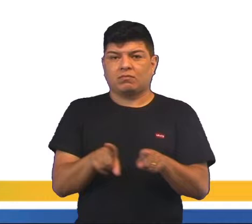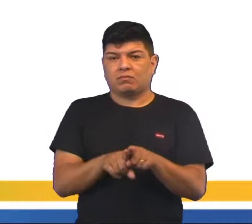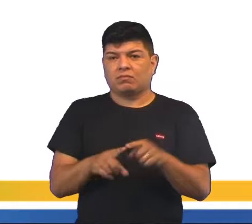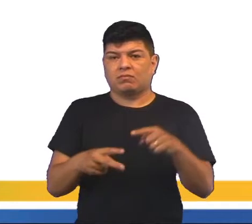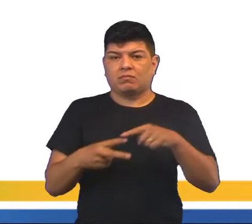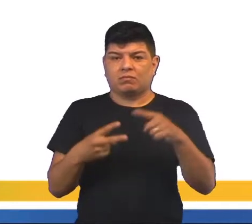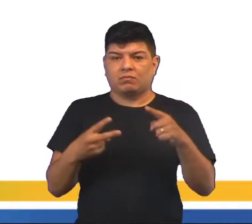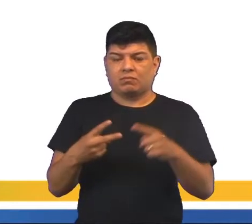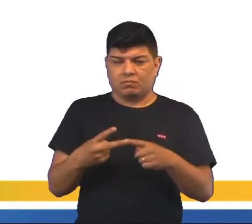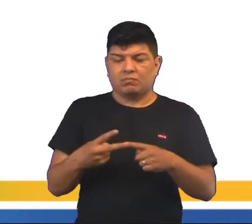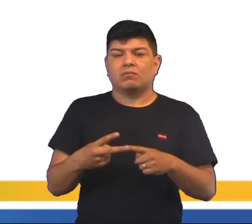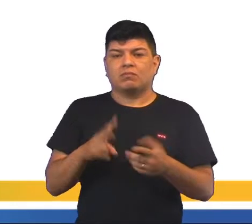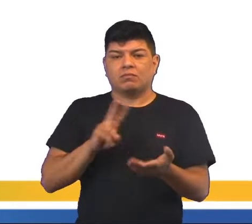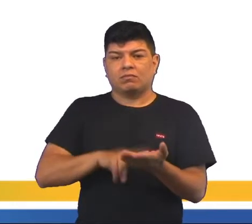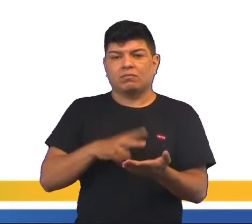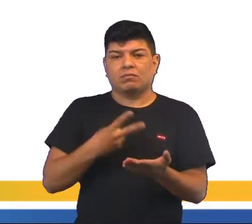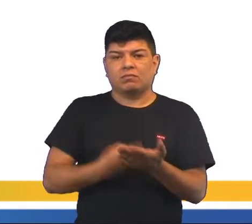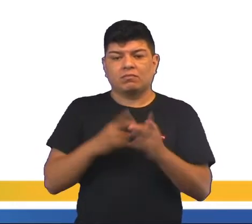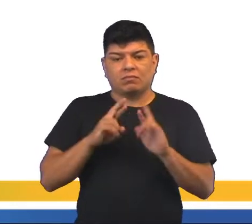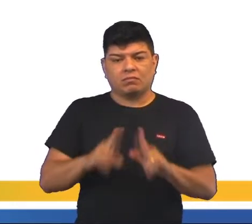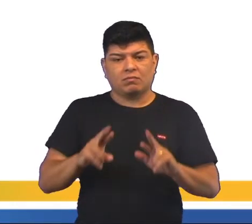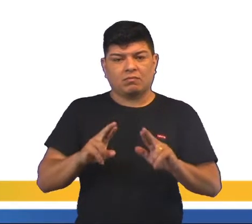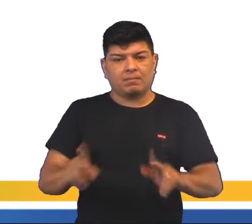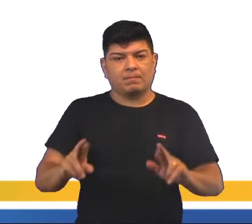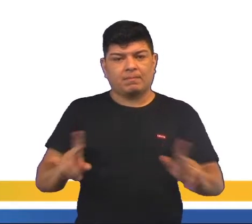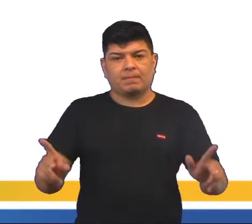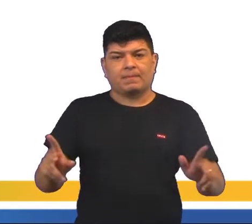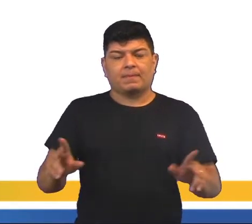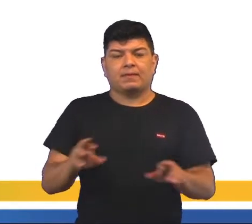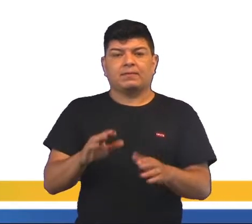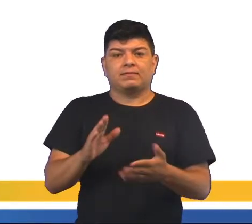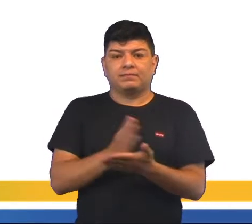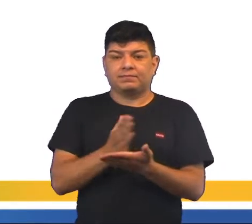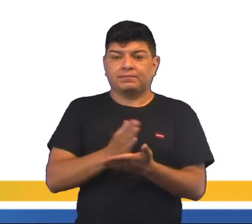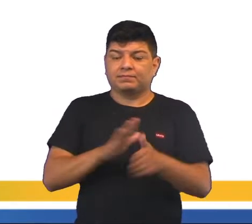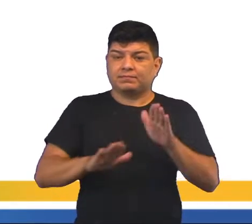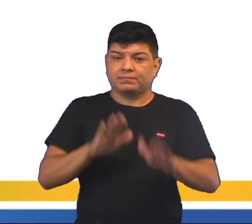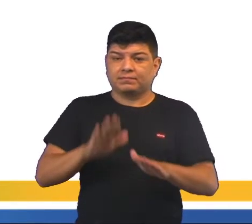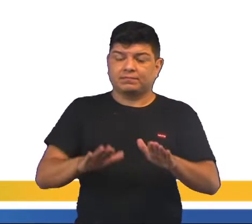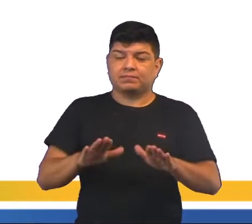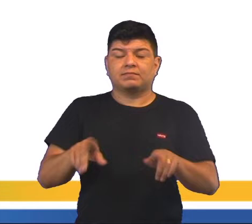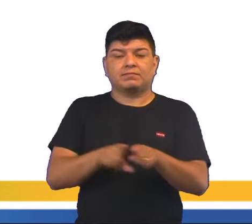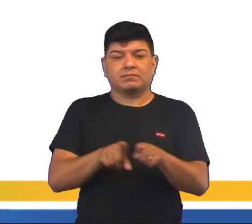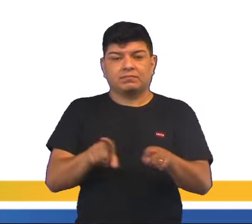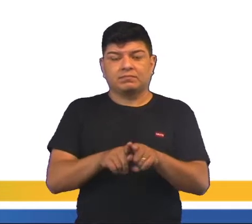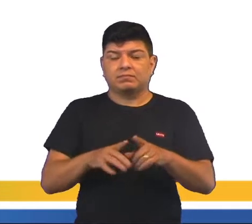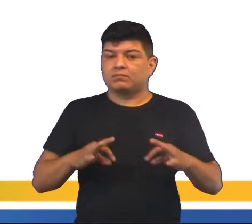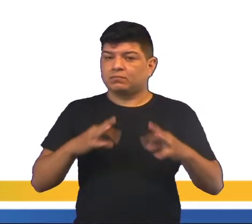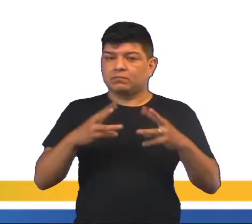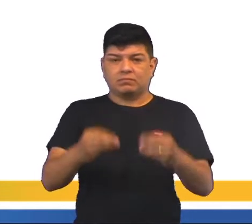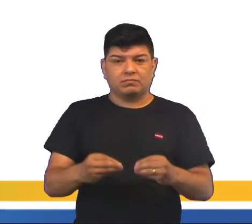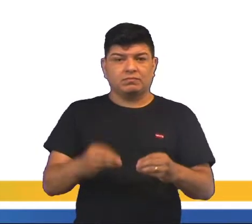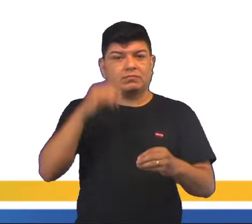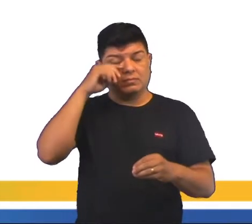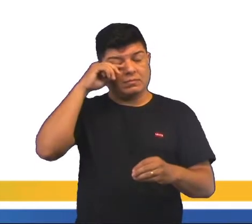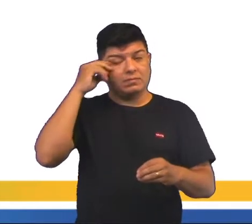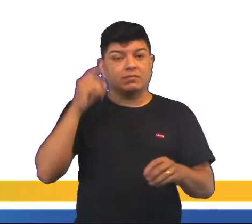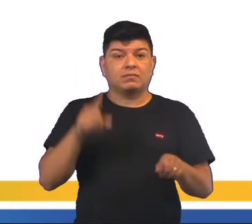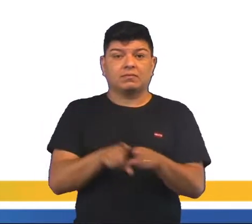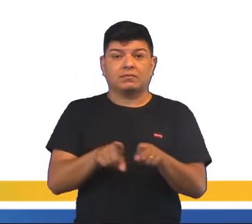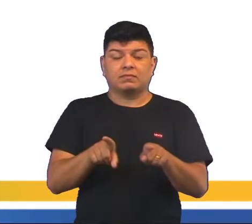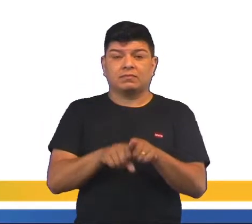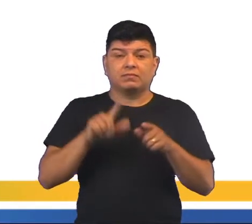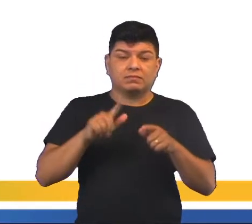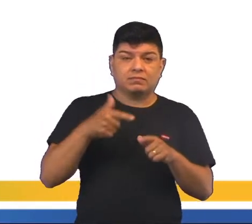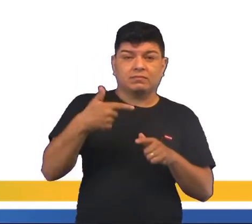compor duas matrizes interpretativas distintas e algumas vezes opostas. Contudo, esses pressupostos